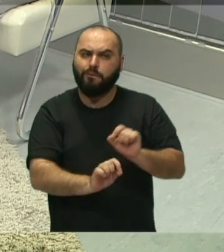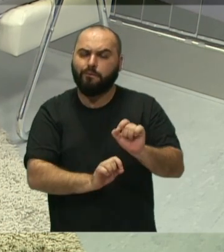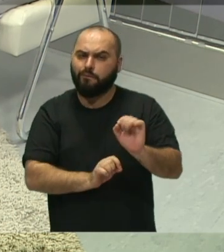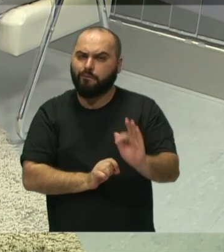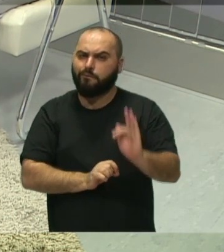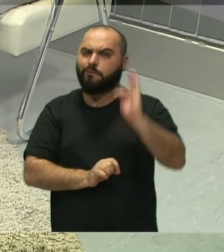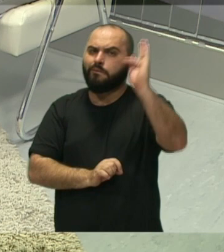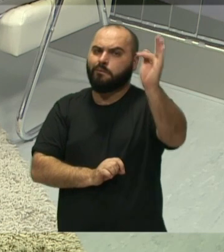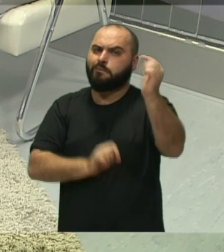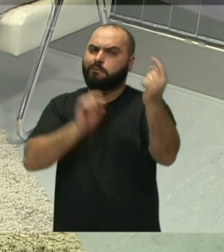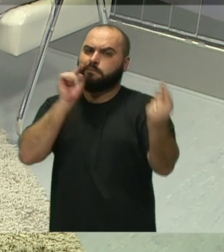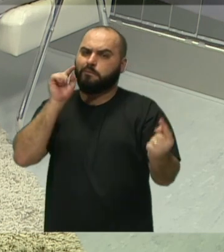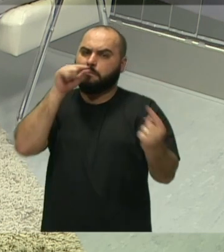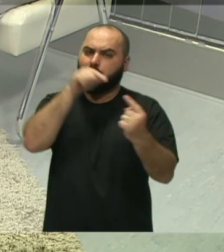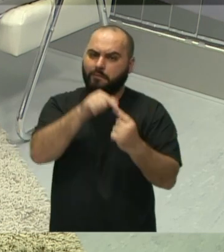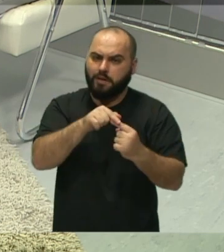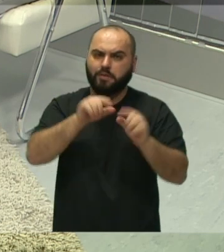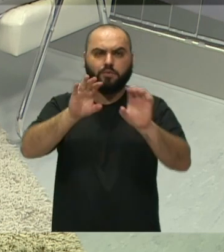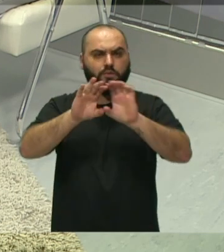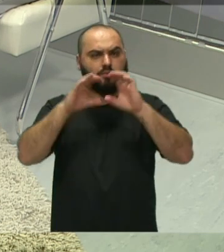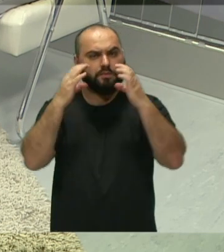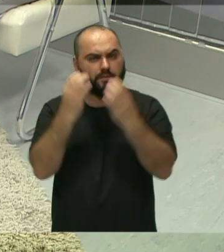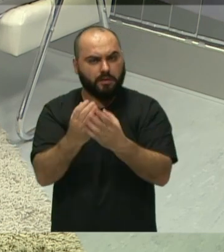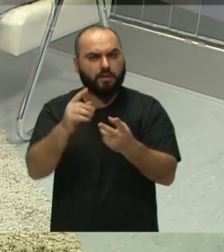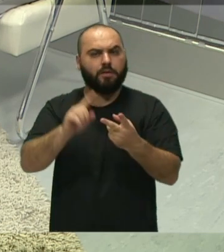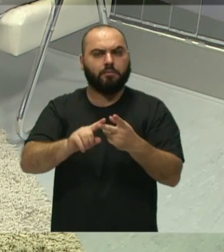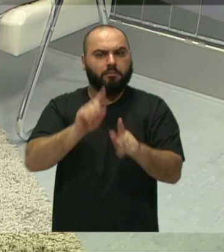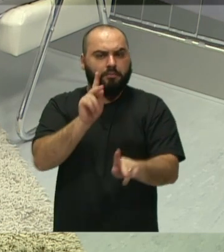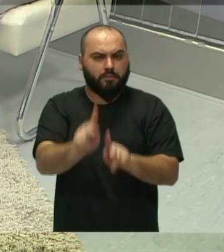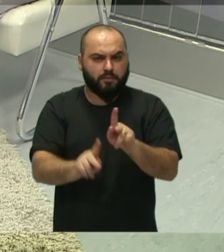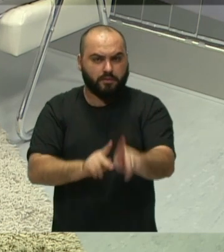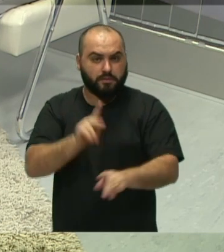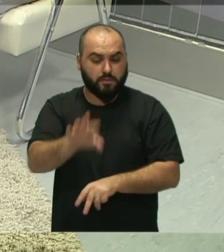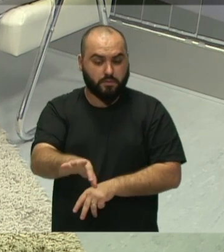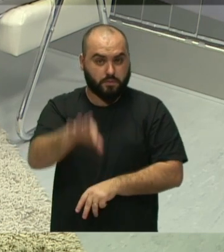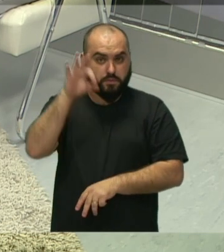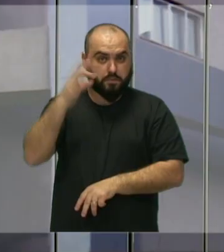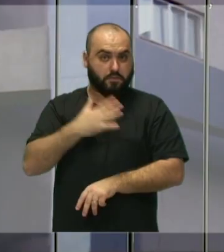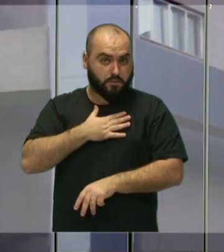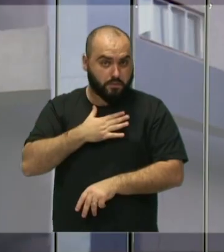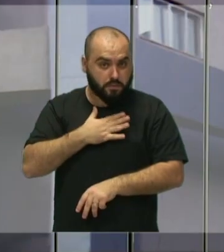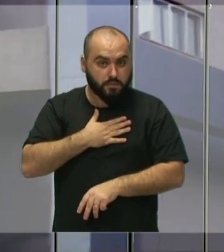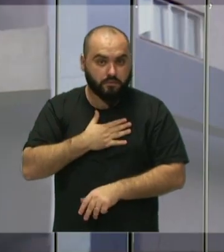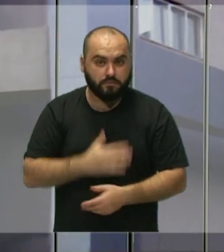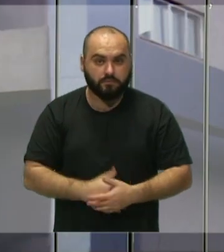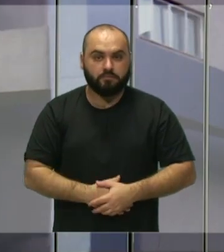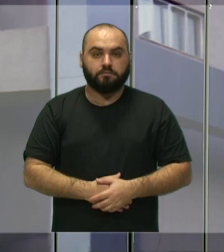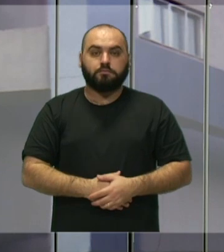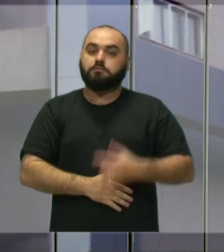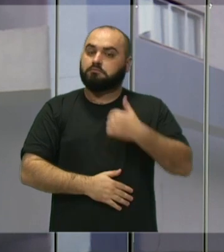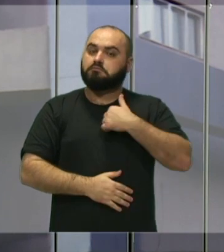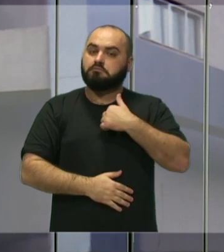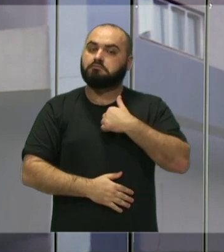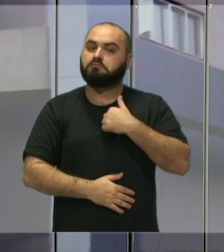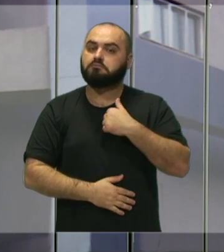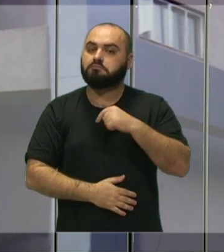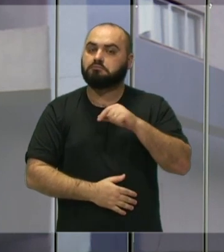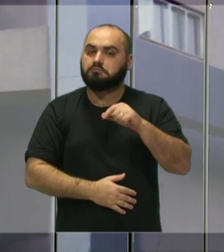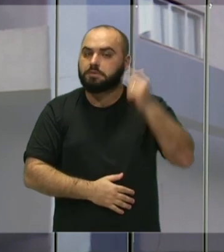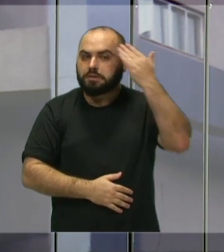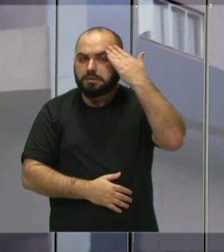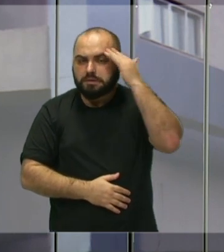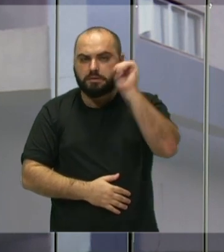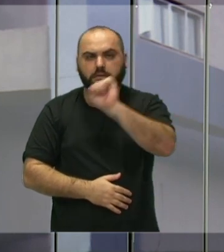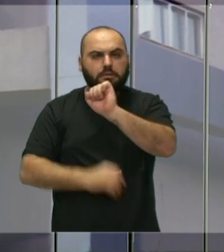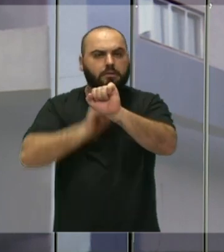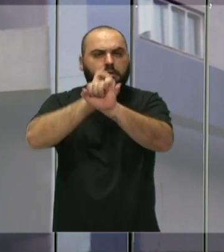os objetivos da comunidade, da população que elegeu este parlamentar, esse parlamentar vai entender que